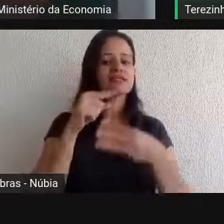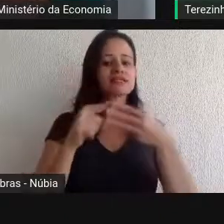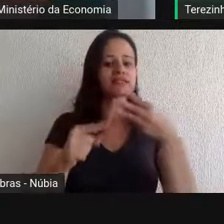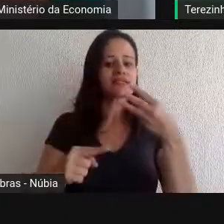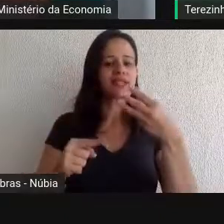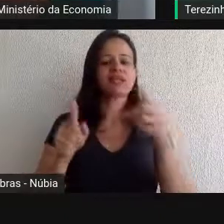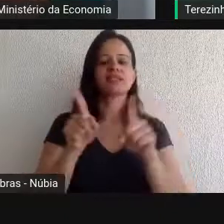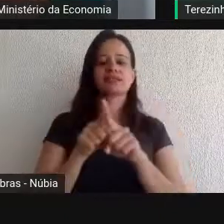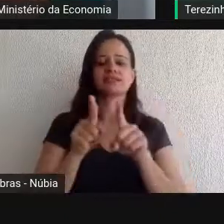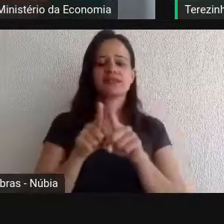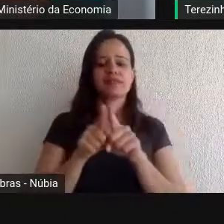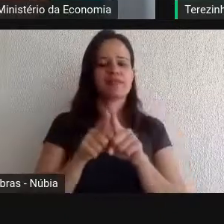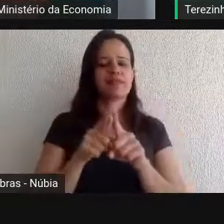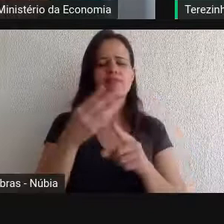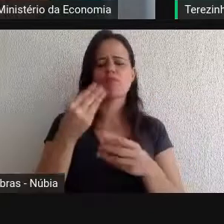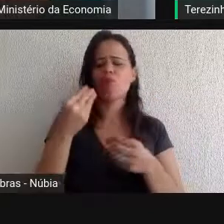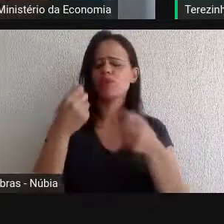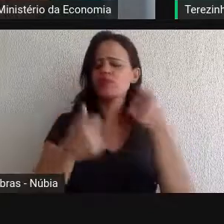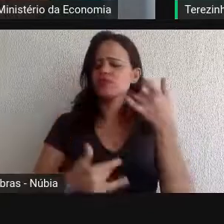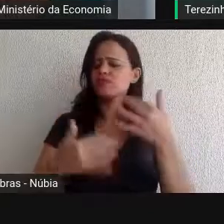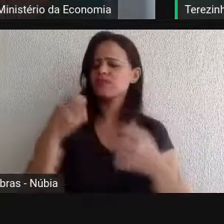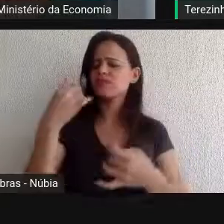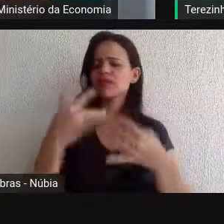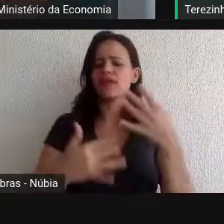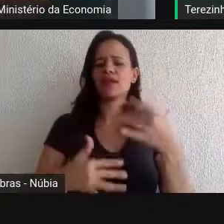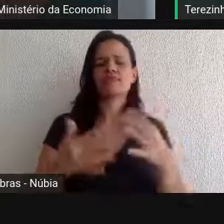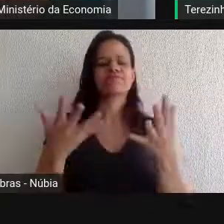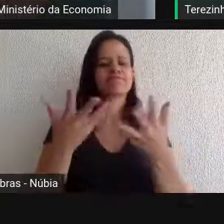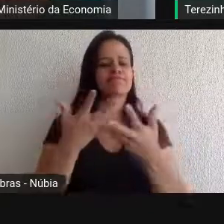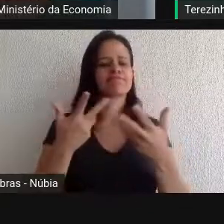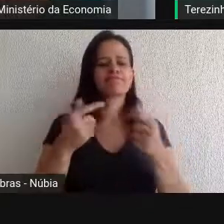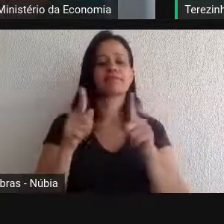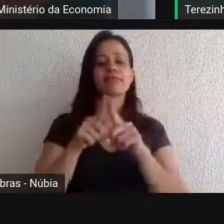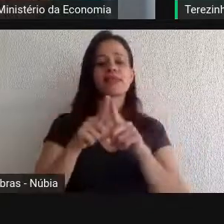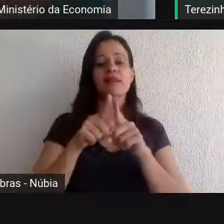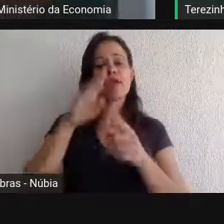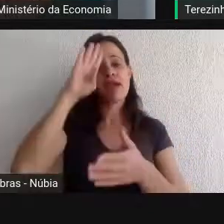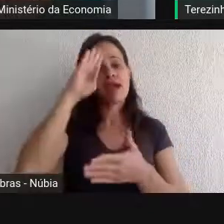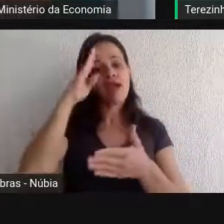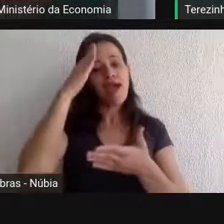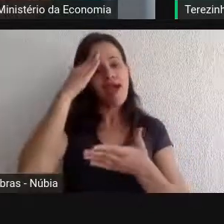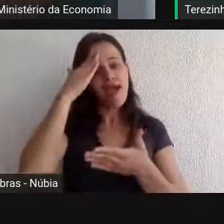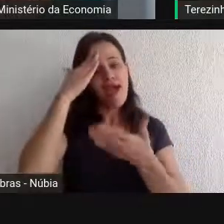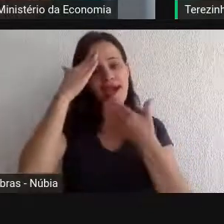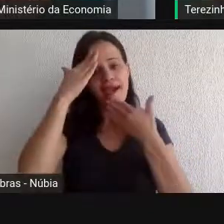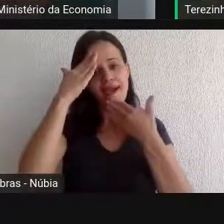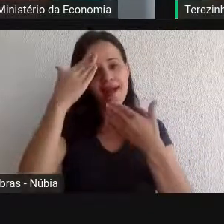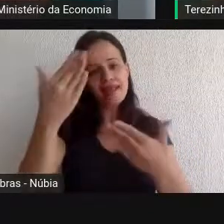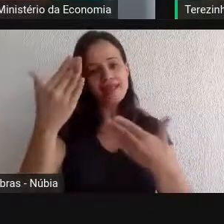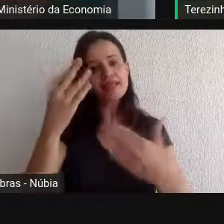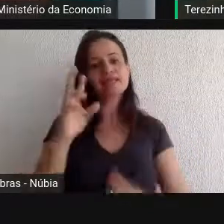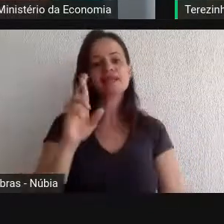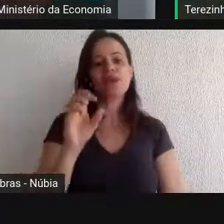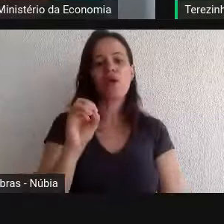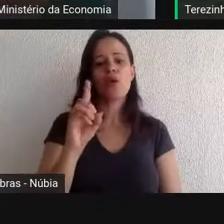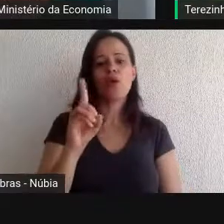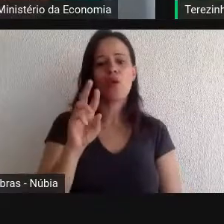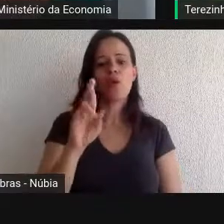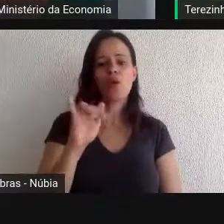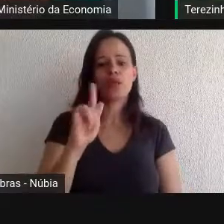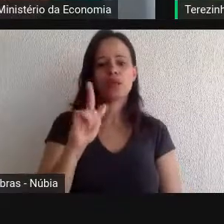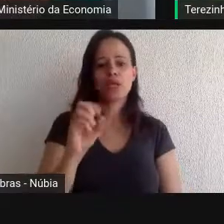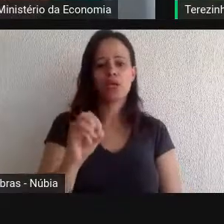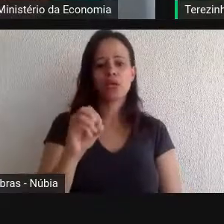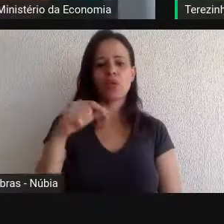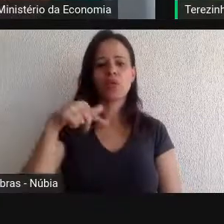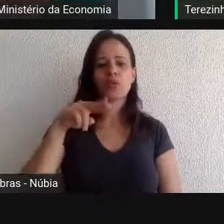Muito significativa a participação de vocês. Agradecer ao Rodrigo, ao Quintino, que estão no